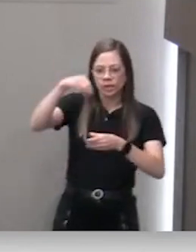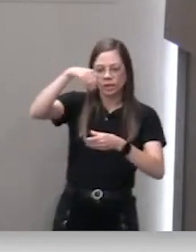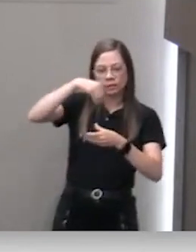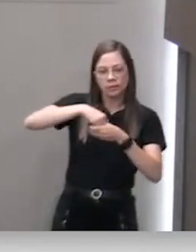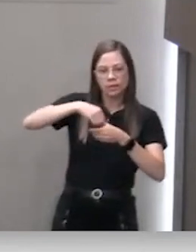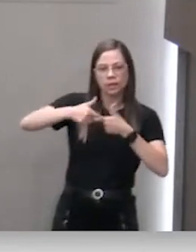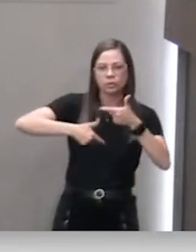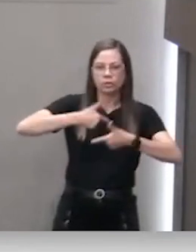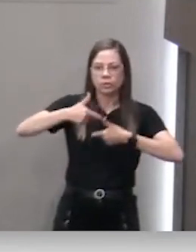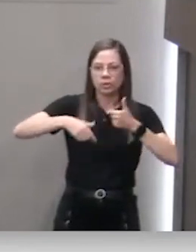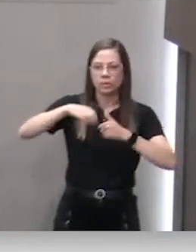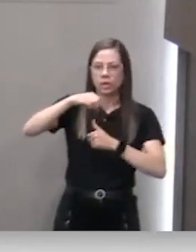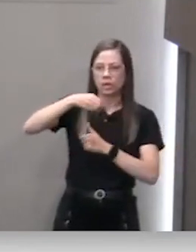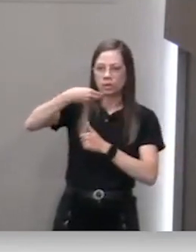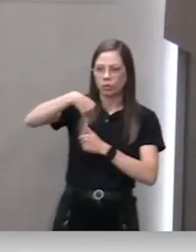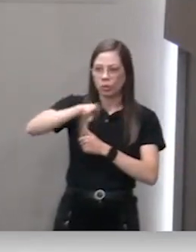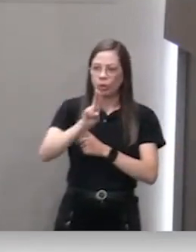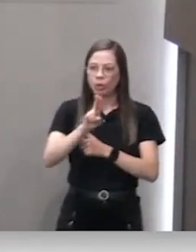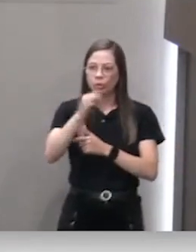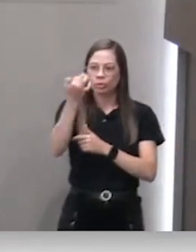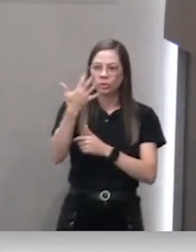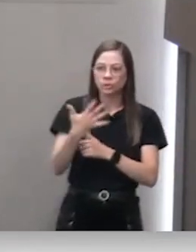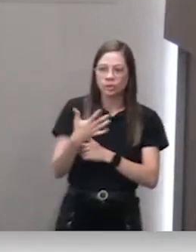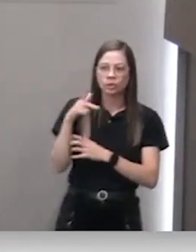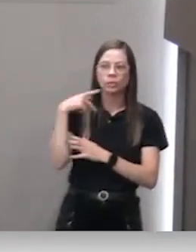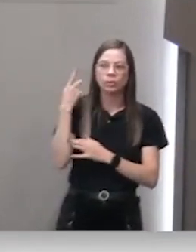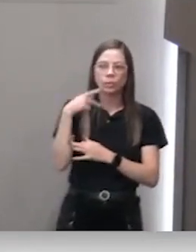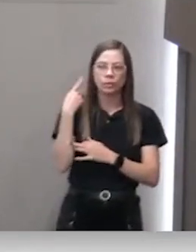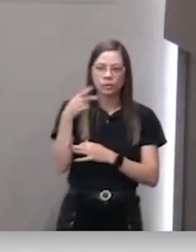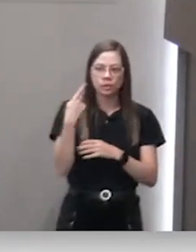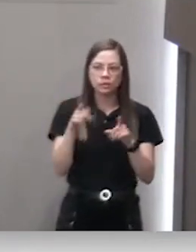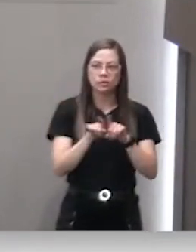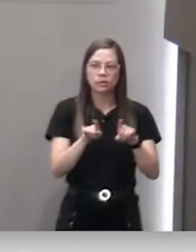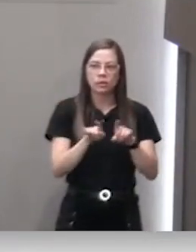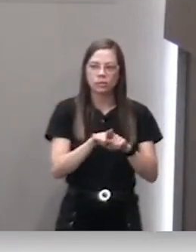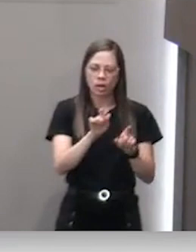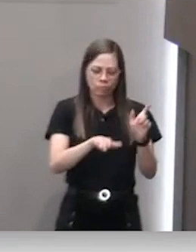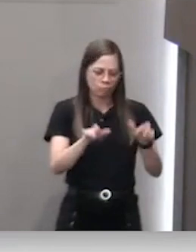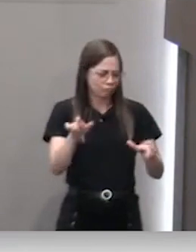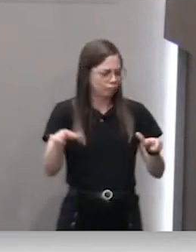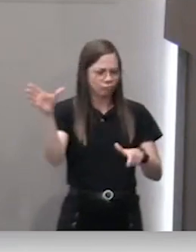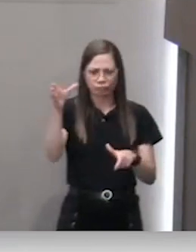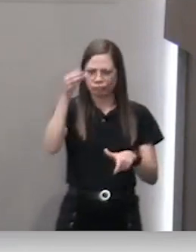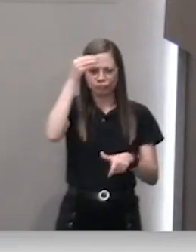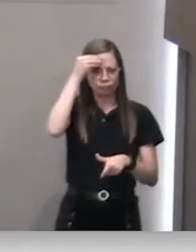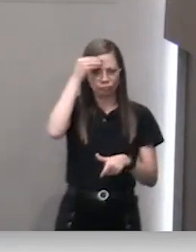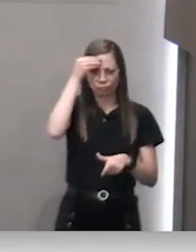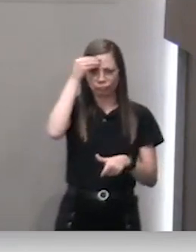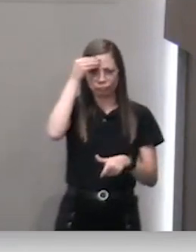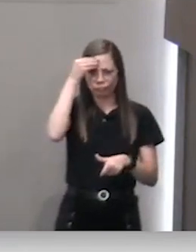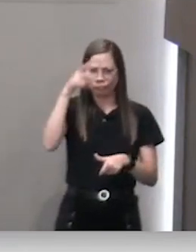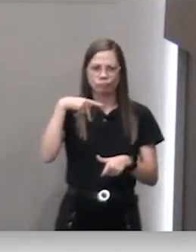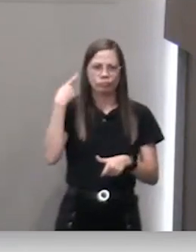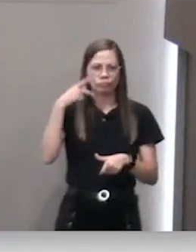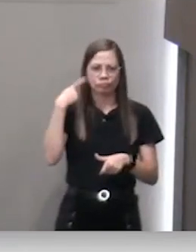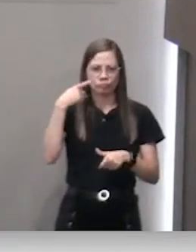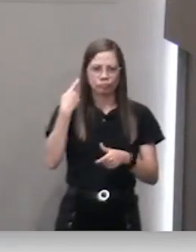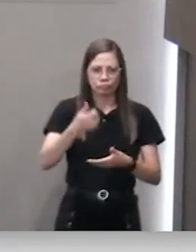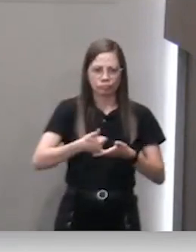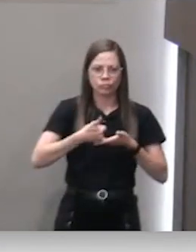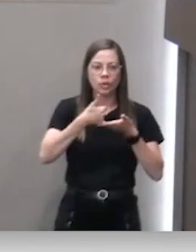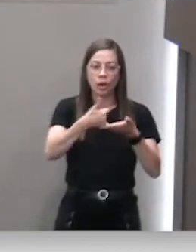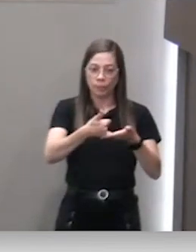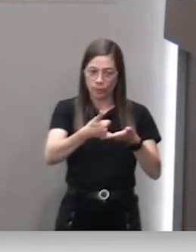ONU. E revelou que a política da ONU, e talvez as pessoas nem entendam, a política da ONU de apoio ao